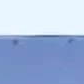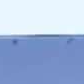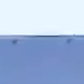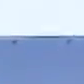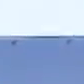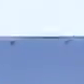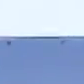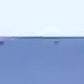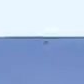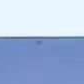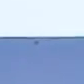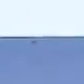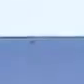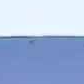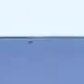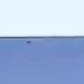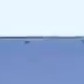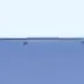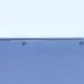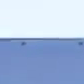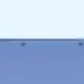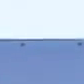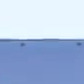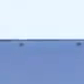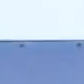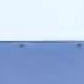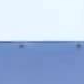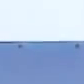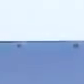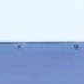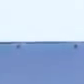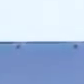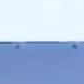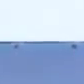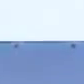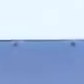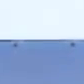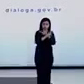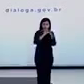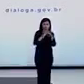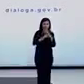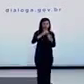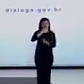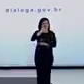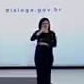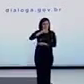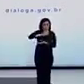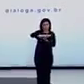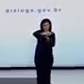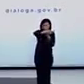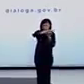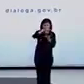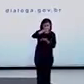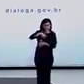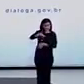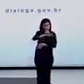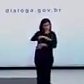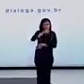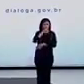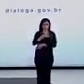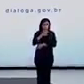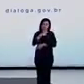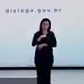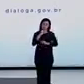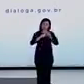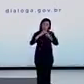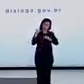destaque nessa área de energia eólica, solar, hidrelétrica, biomassa, e com certeza é um campo que gera